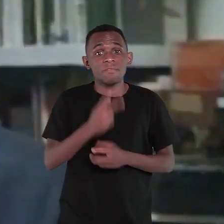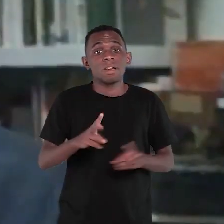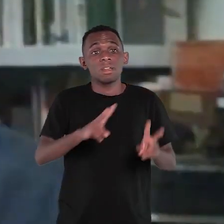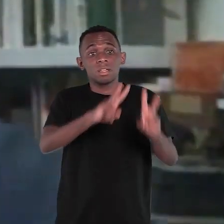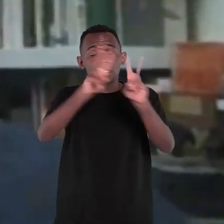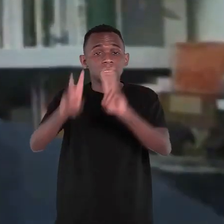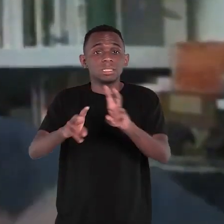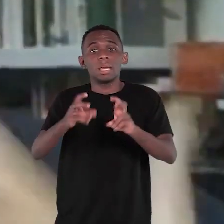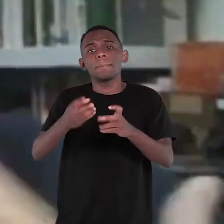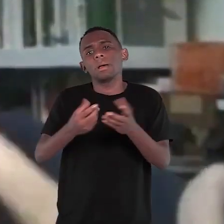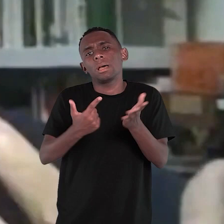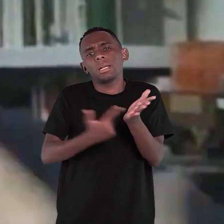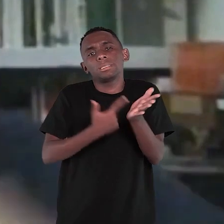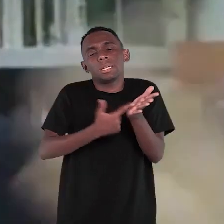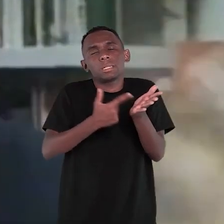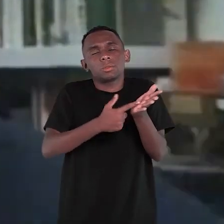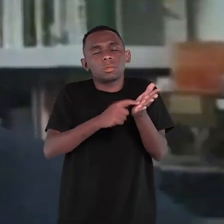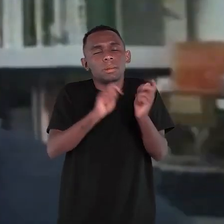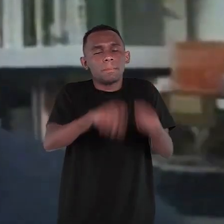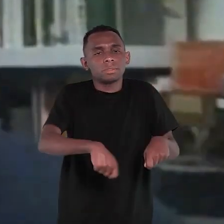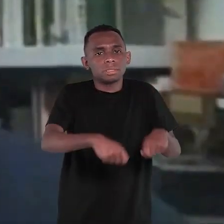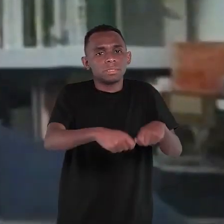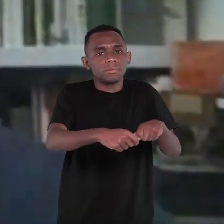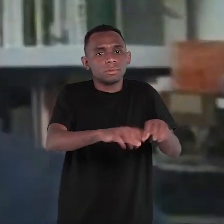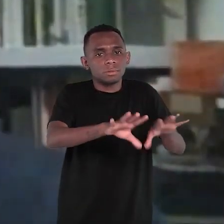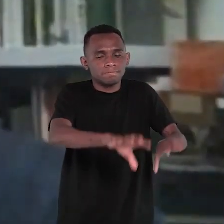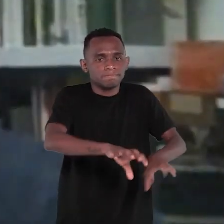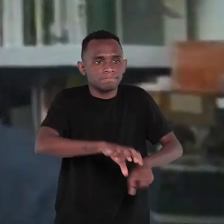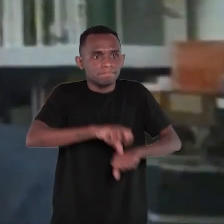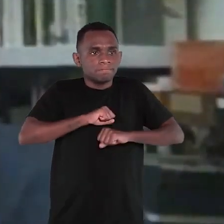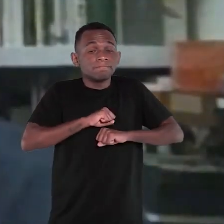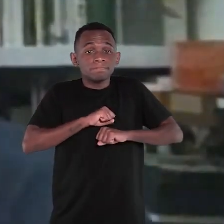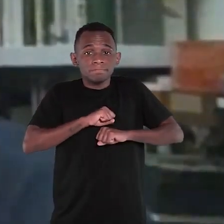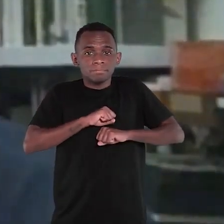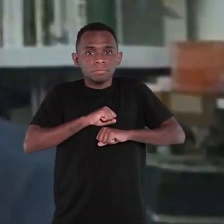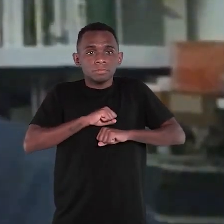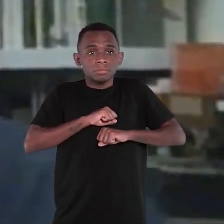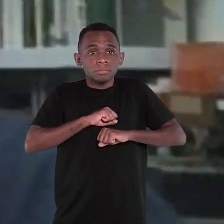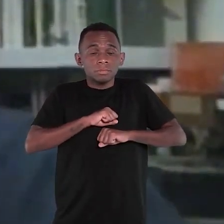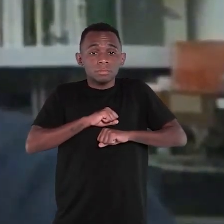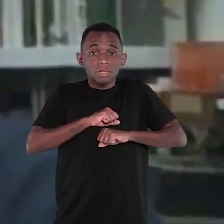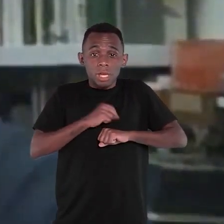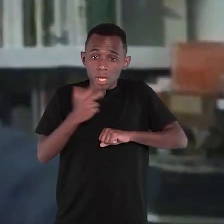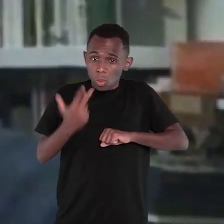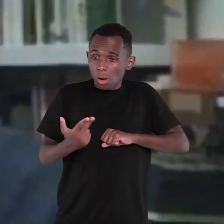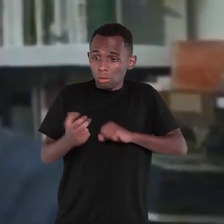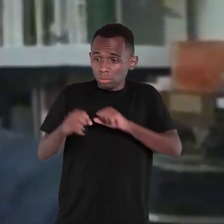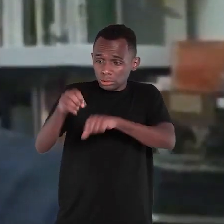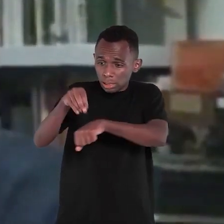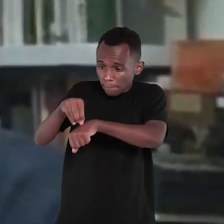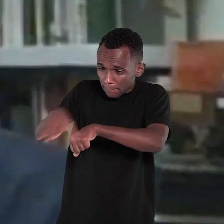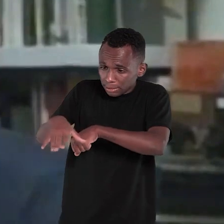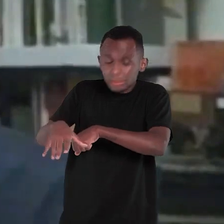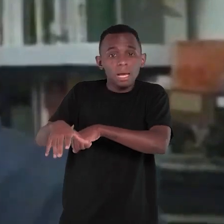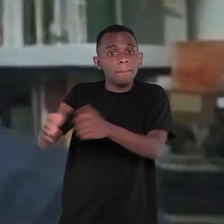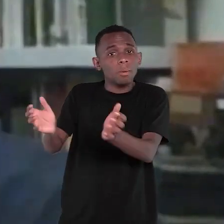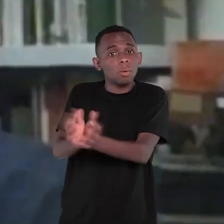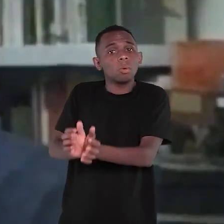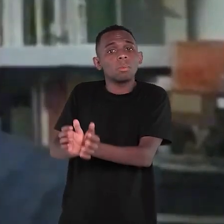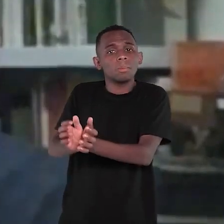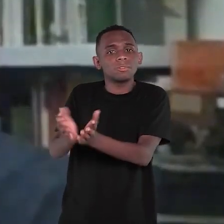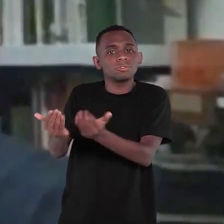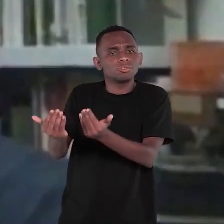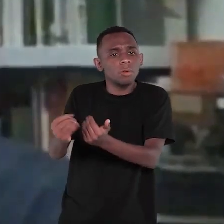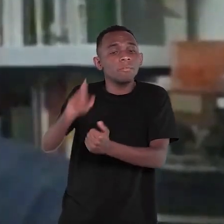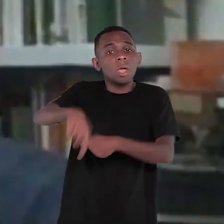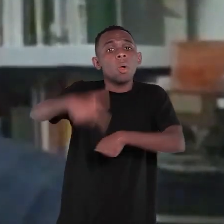Quando ele fala do que a literatura deu a ele, né, é disso que você está falando com esses jovens, né? E esse é